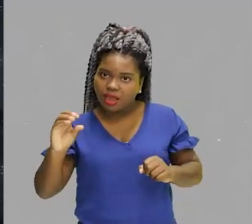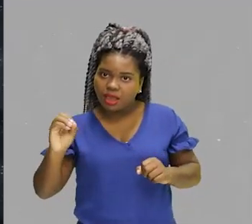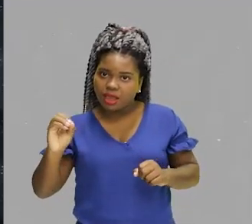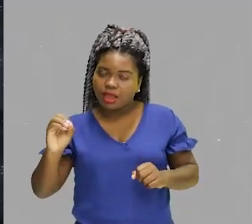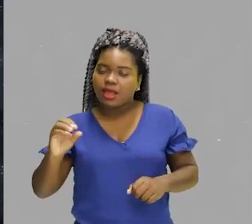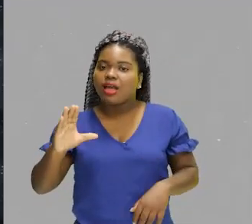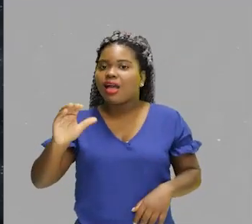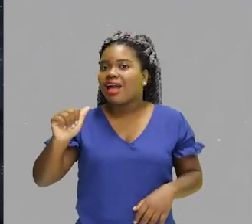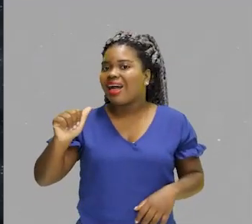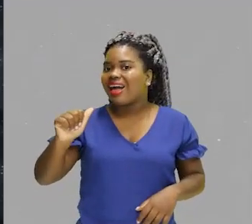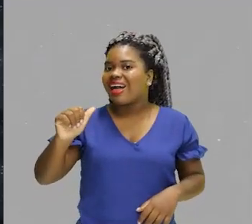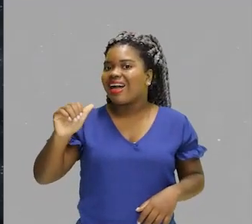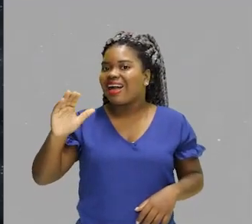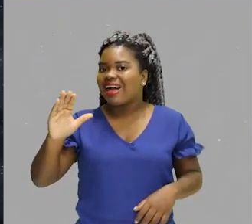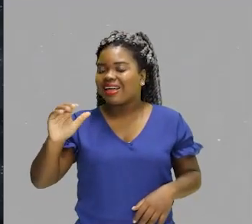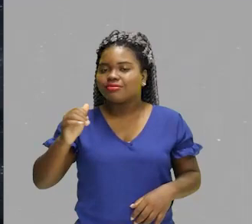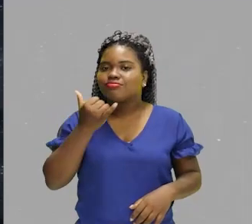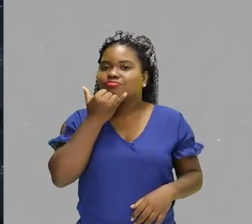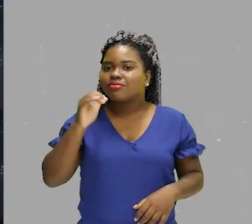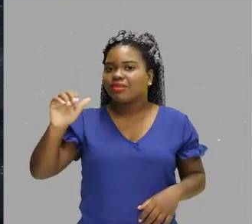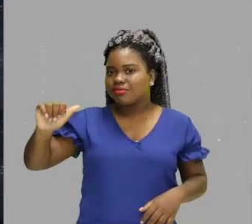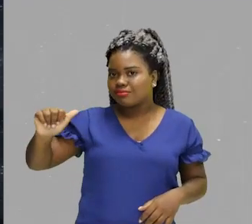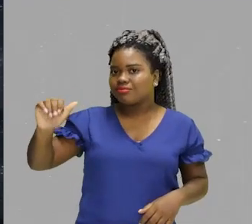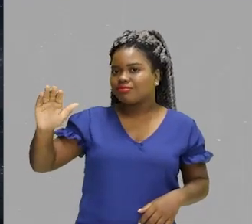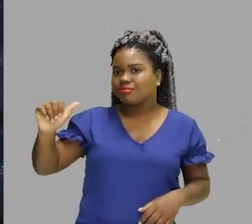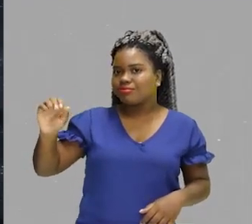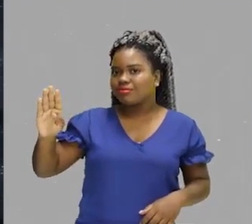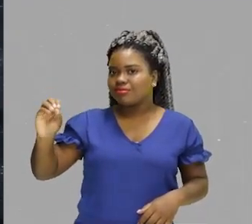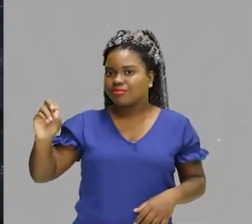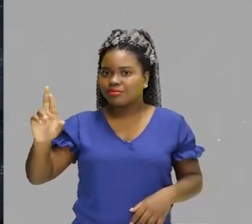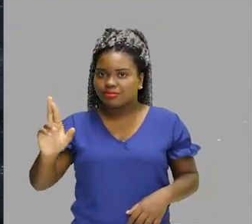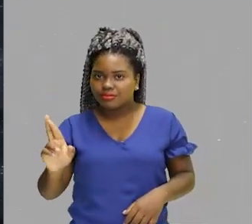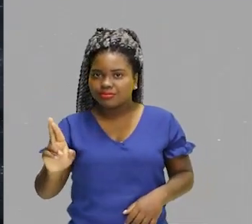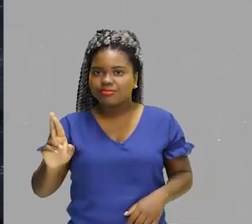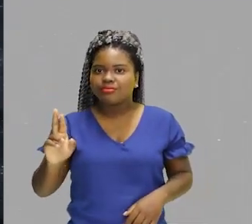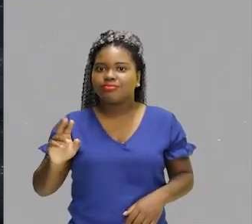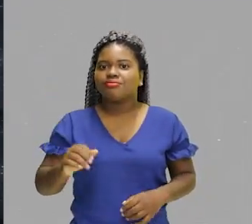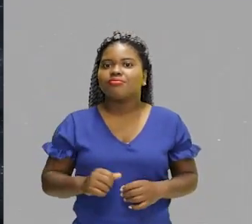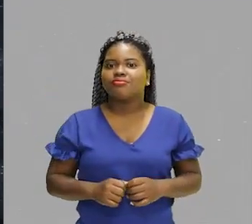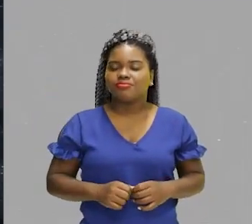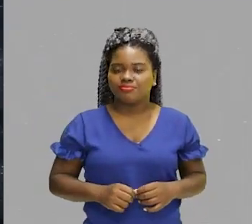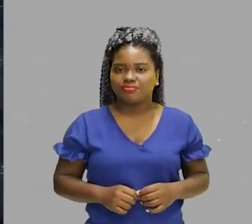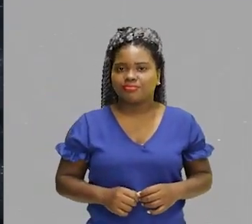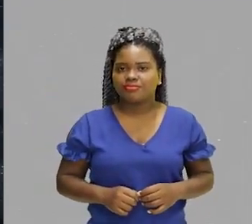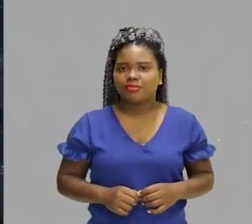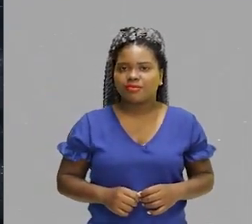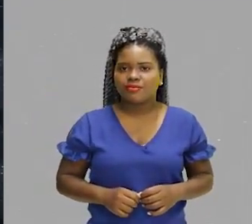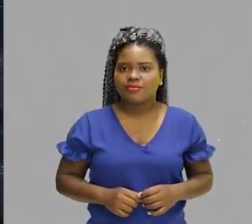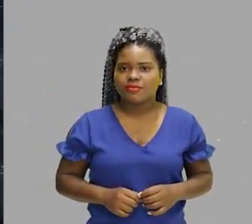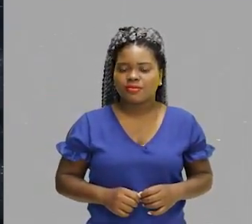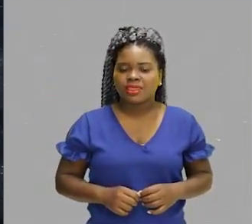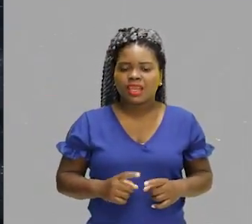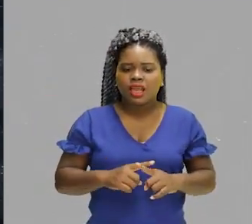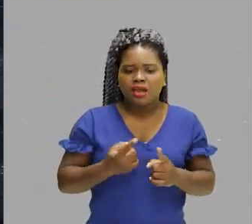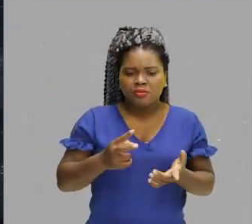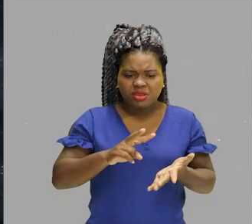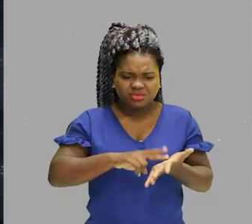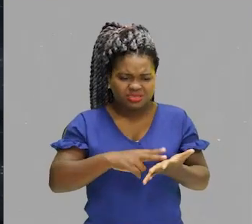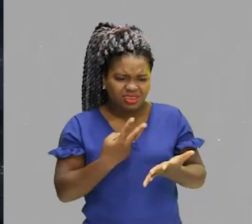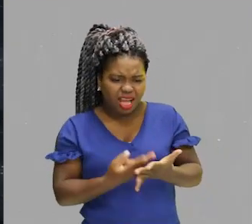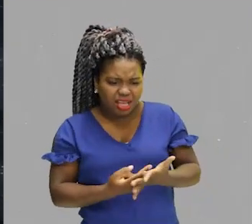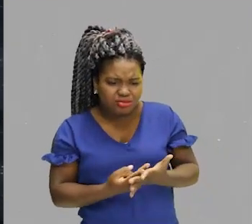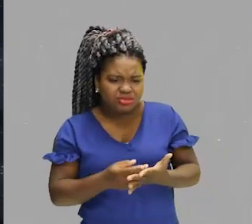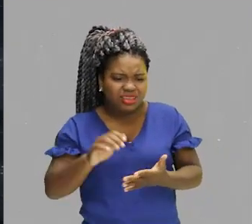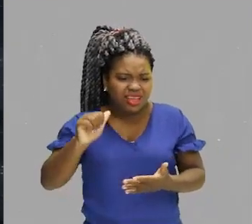acabou casando-se, acabou se casando. Ah, professora, mas bem aqui na tradução entre